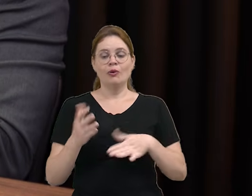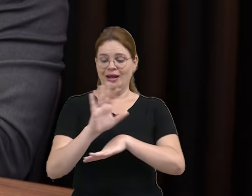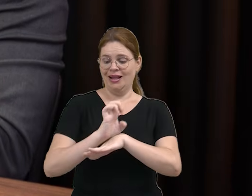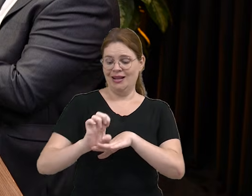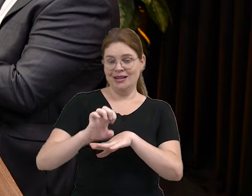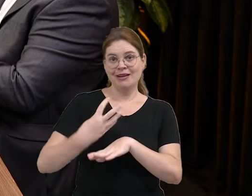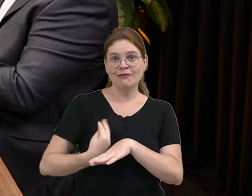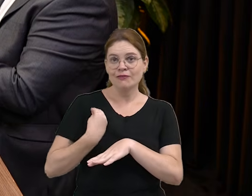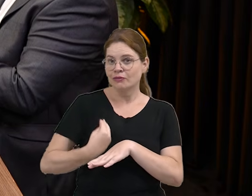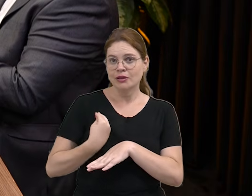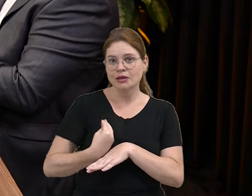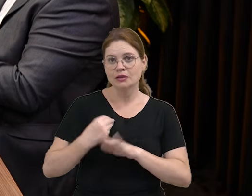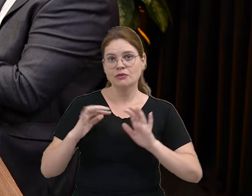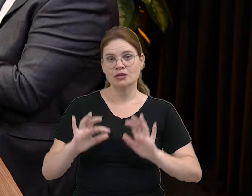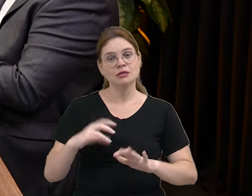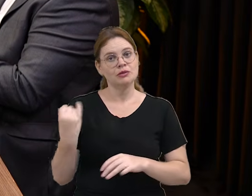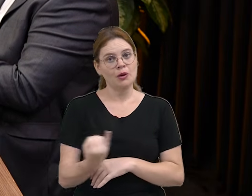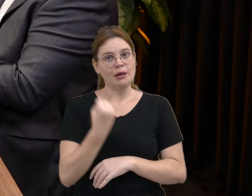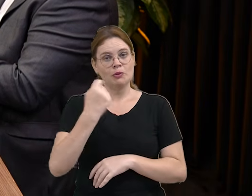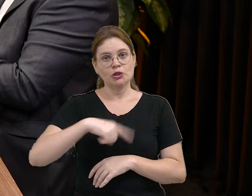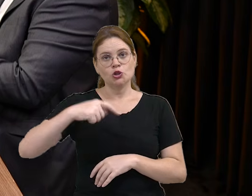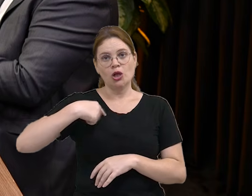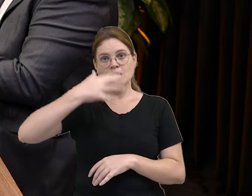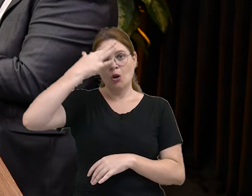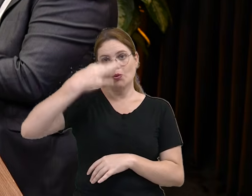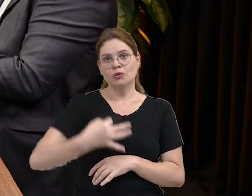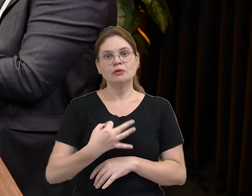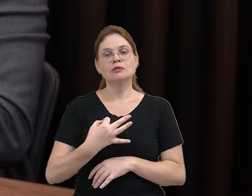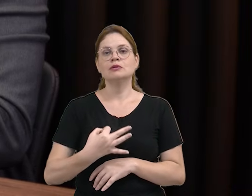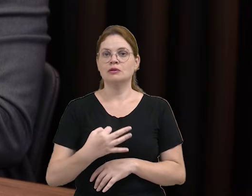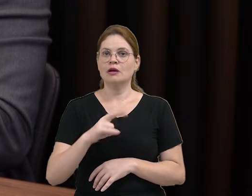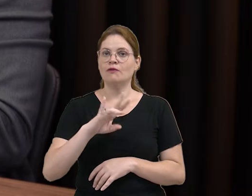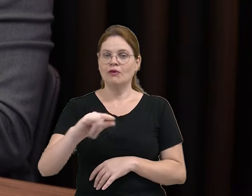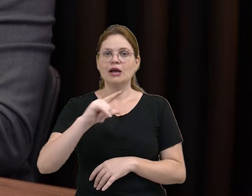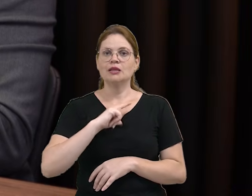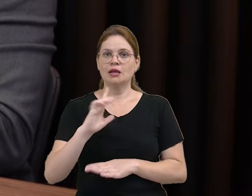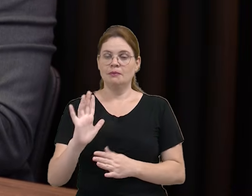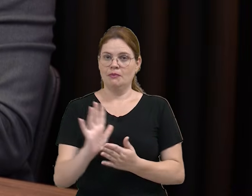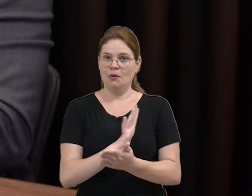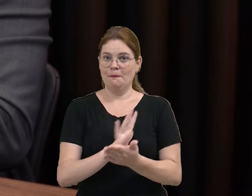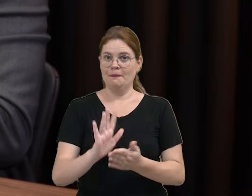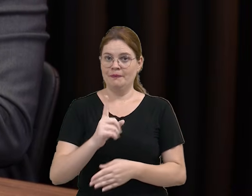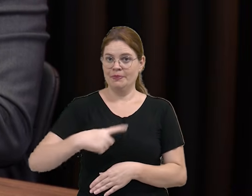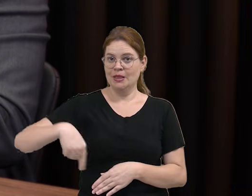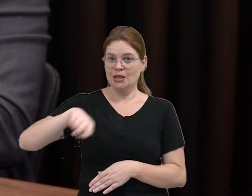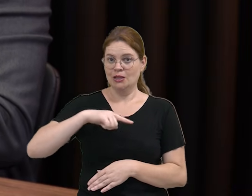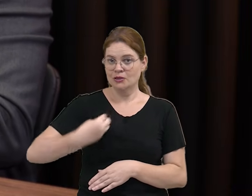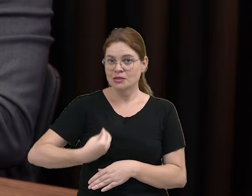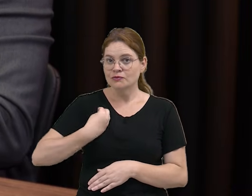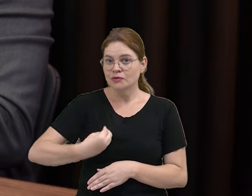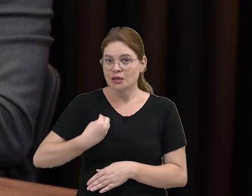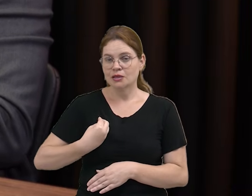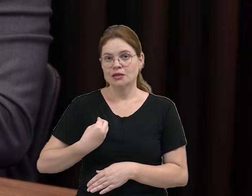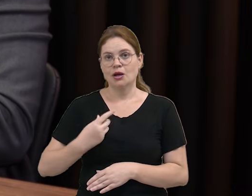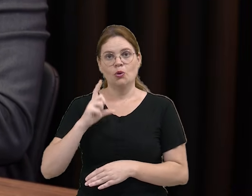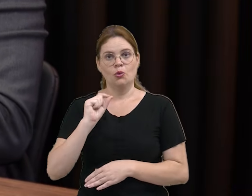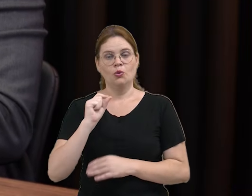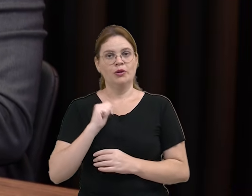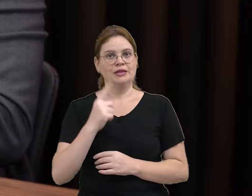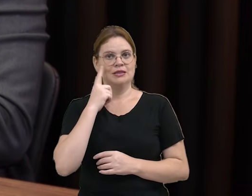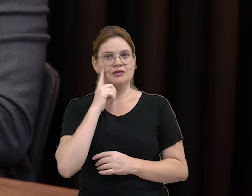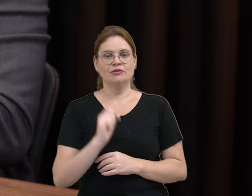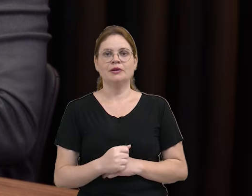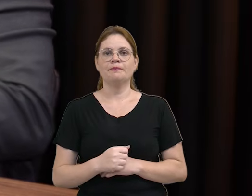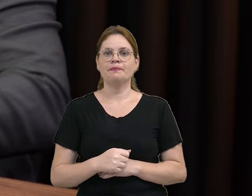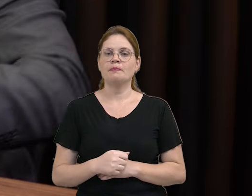ele passa por isso. Então é importante nós termos essa consciência. Há momentos que na nossa